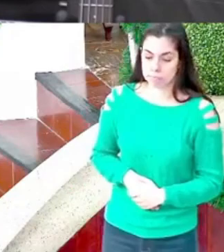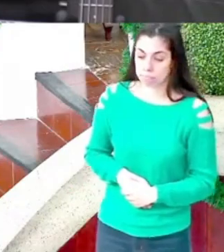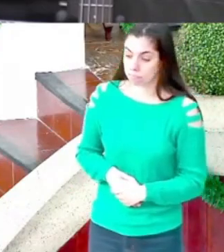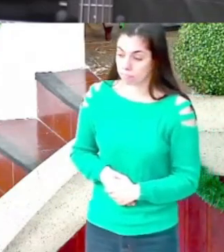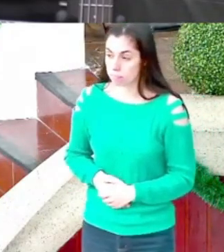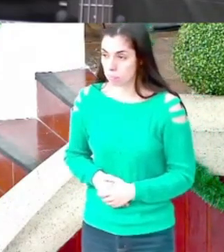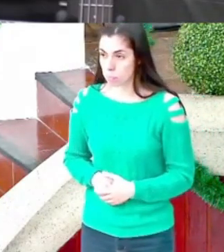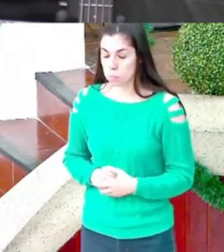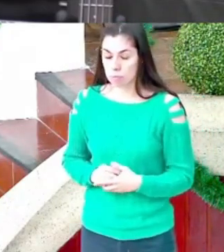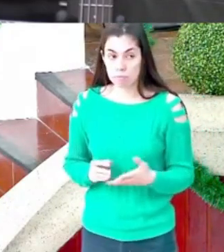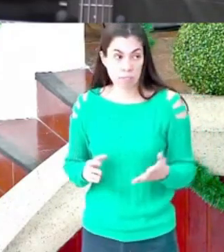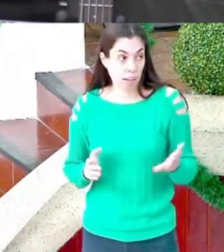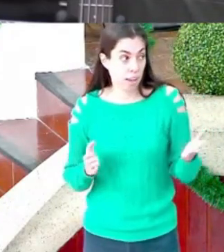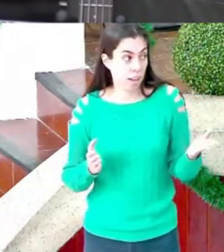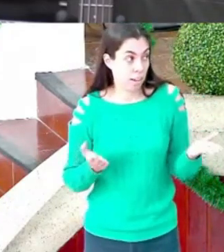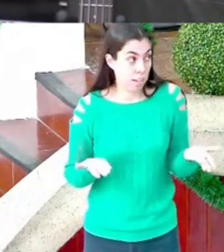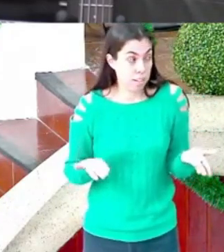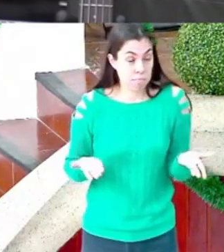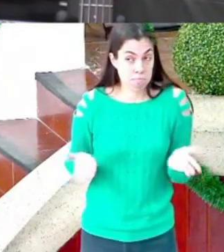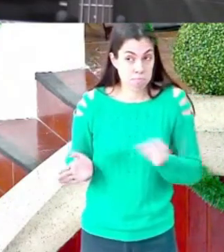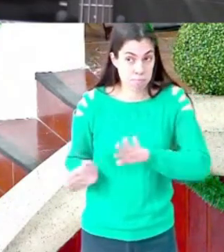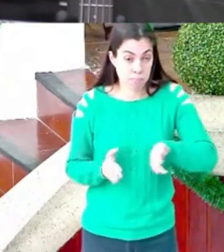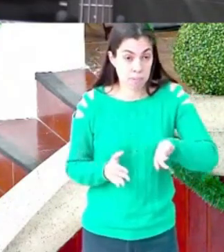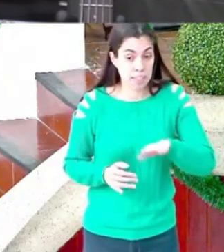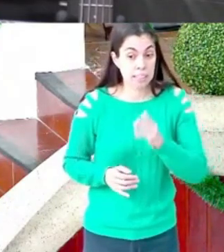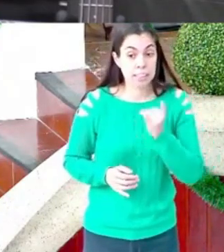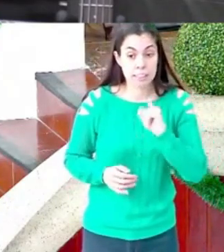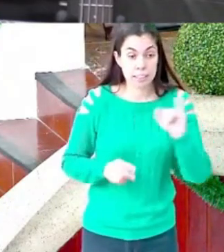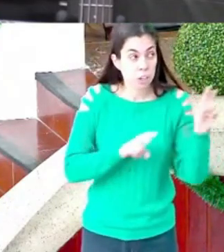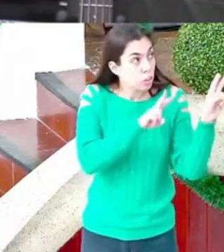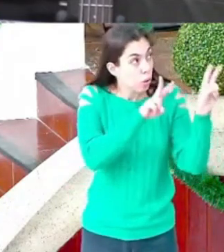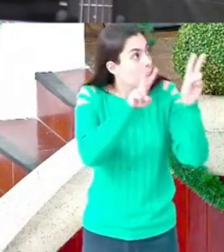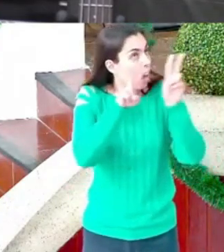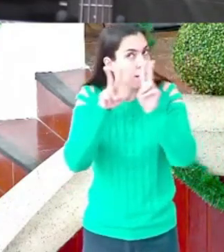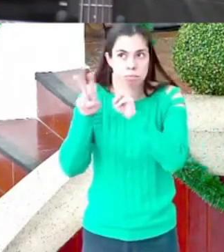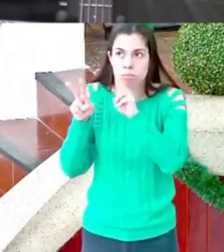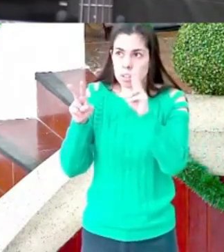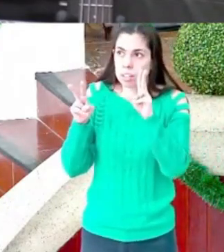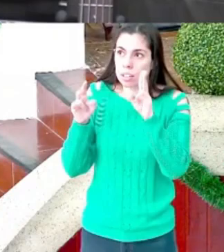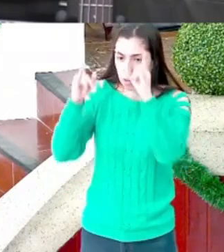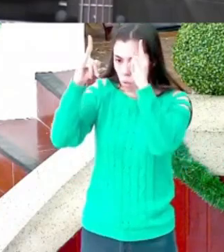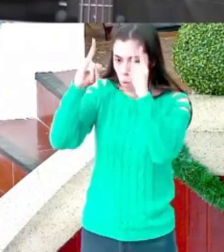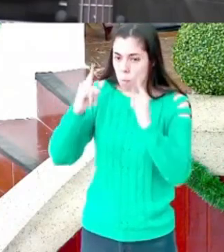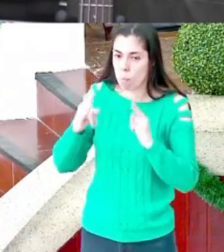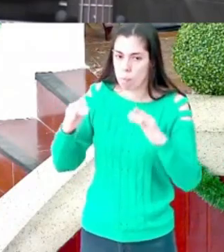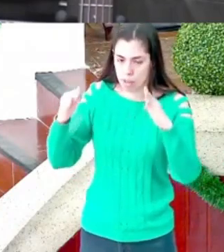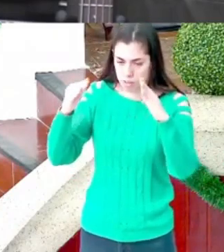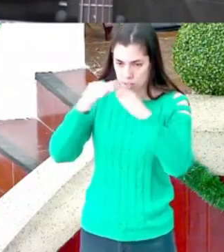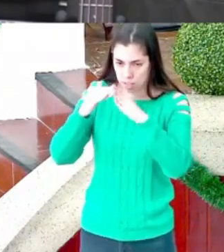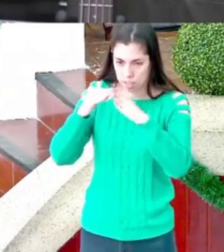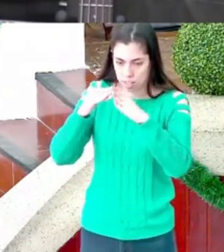reconhecidas e nunca serão. Mesmo que com muito esforço, nós